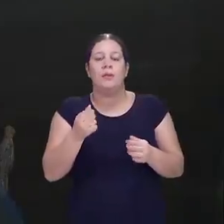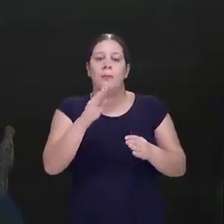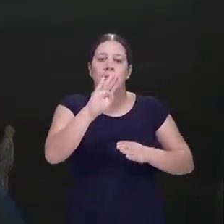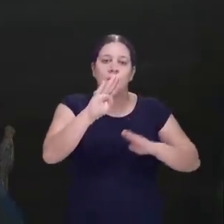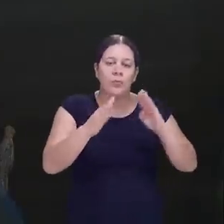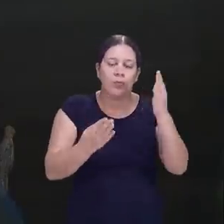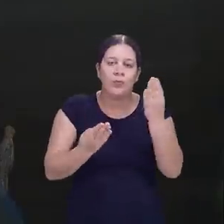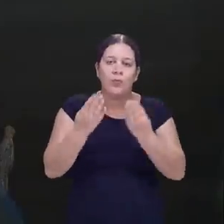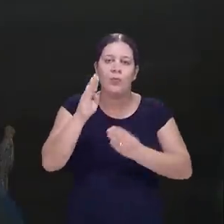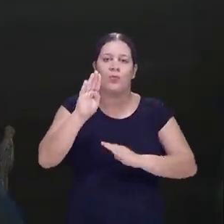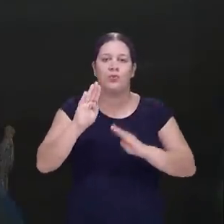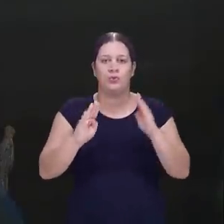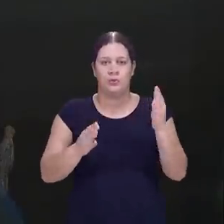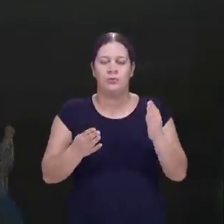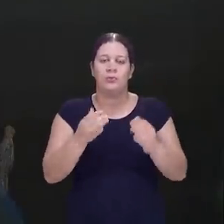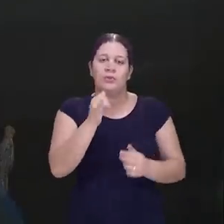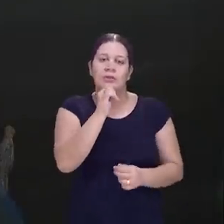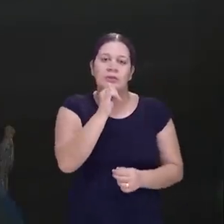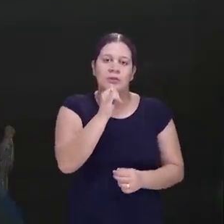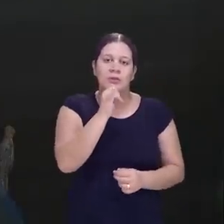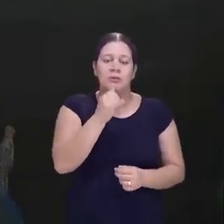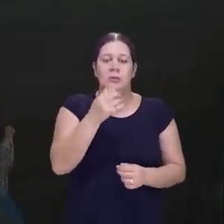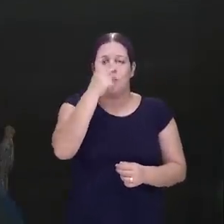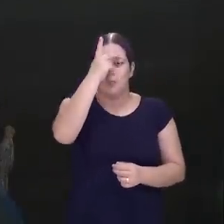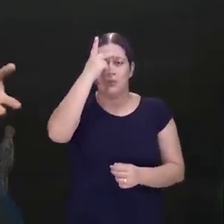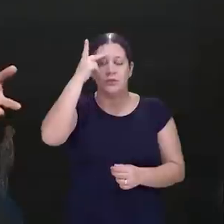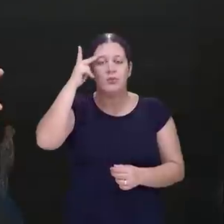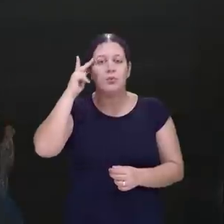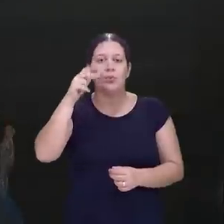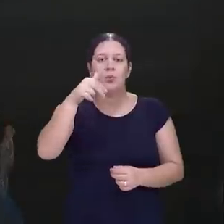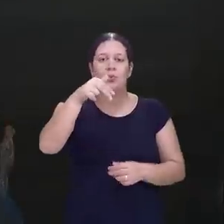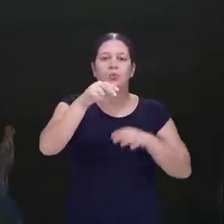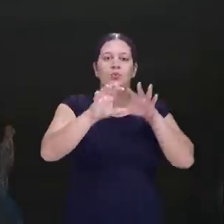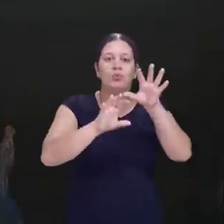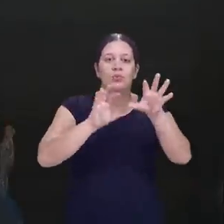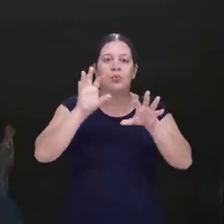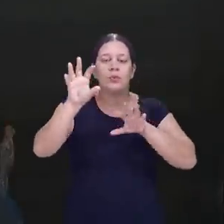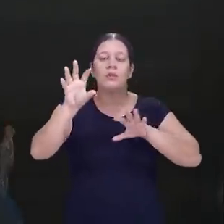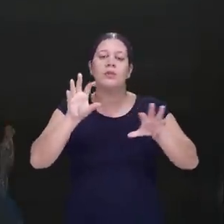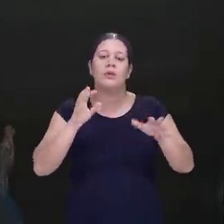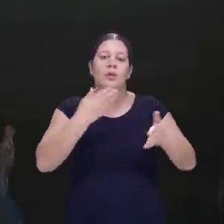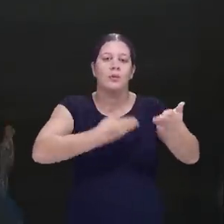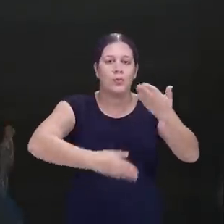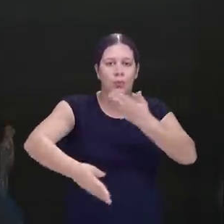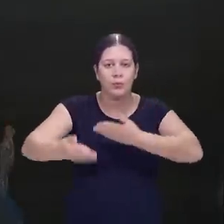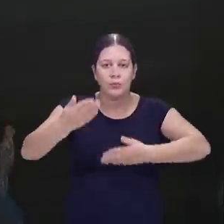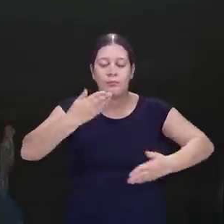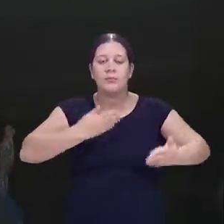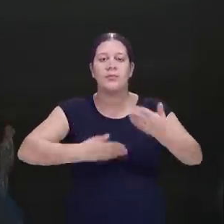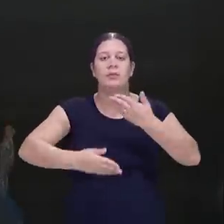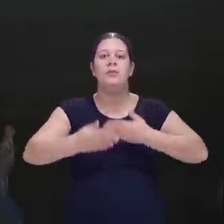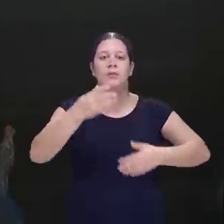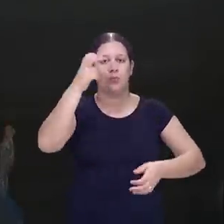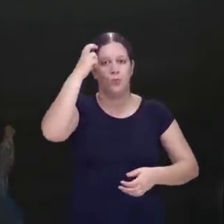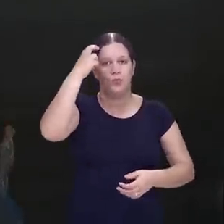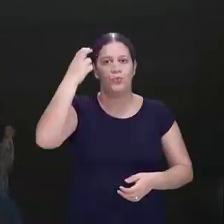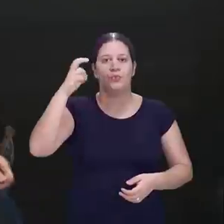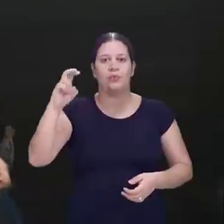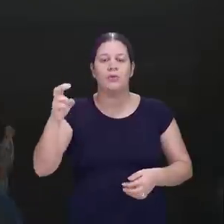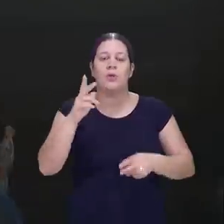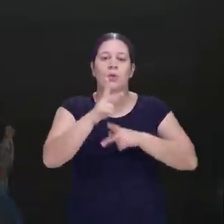questões biológicas, por exemplo. Agora a gente vai ter o povo nordestino, a reunião de diversas pessoas que compartilham uma determinada